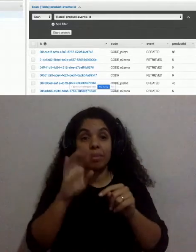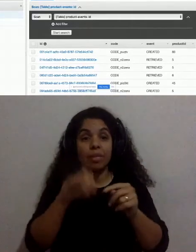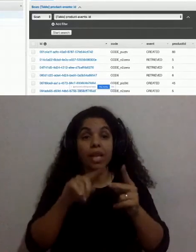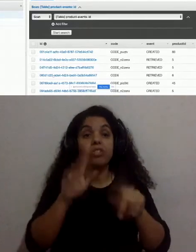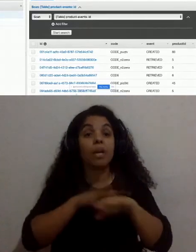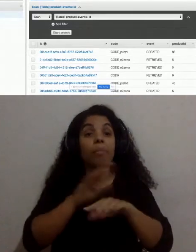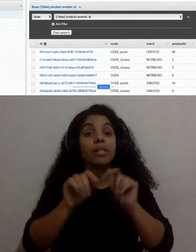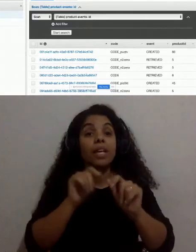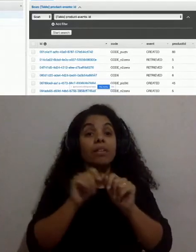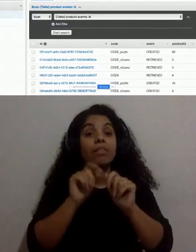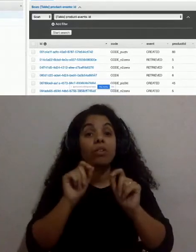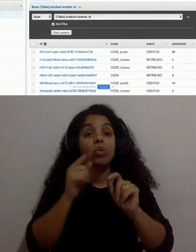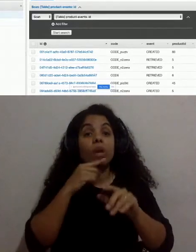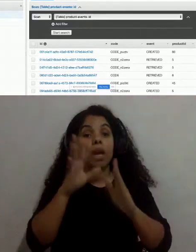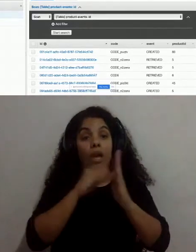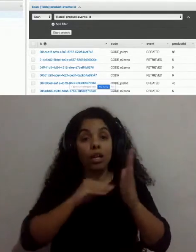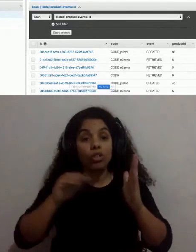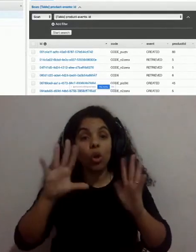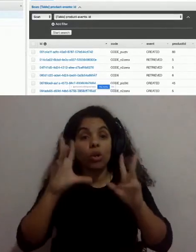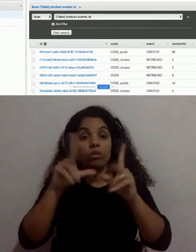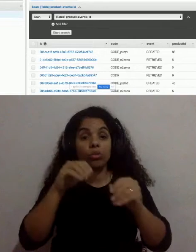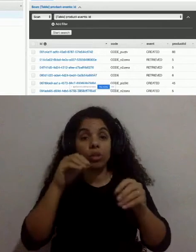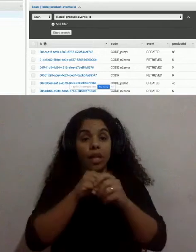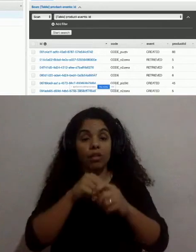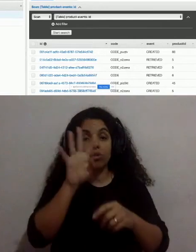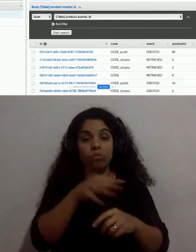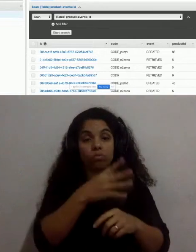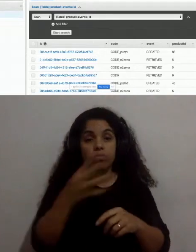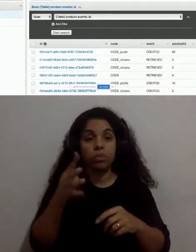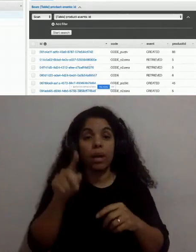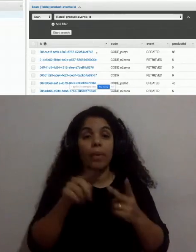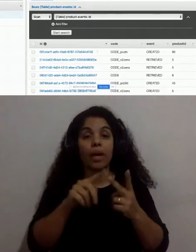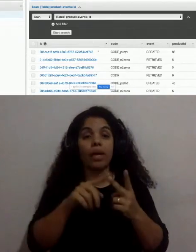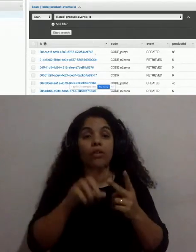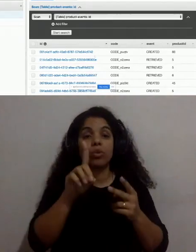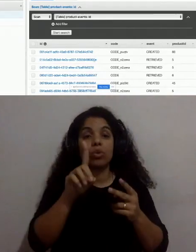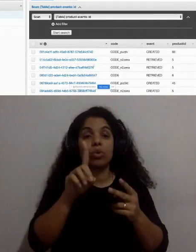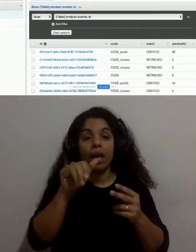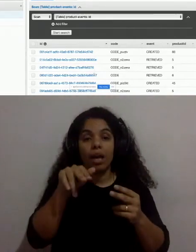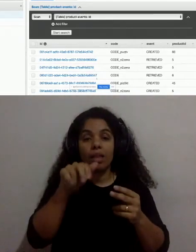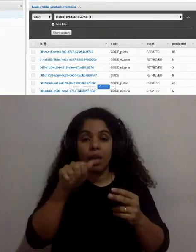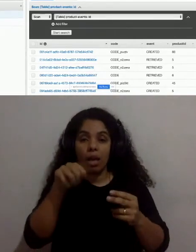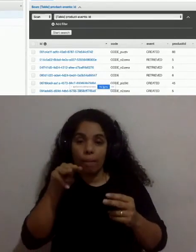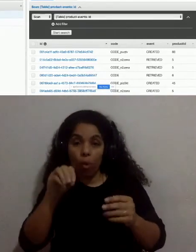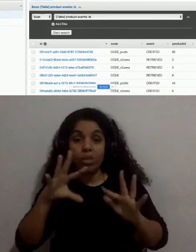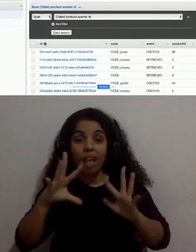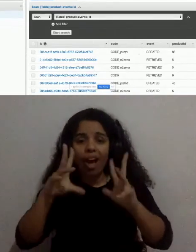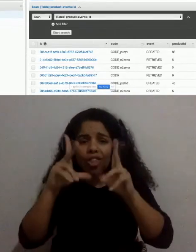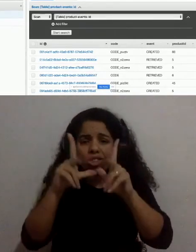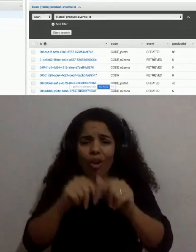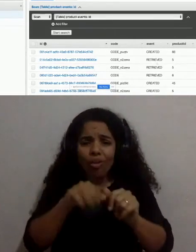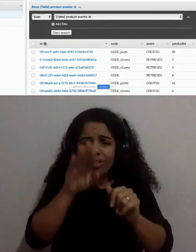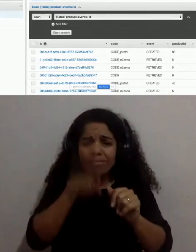faz? Ele joga isso tudo dentro de uma tabela do Dynamo. E aqui está todas as